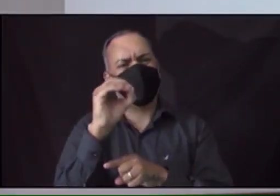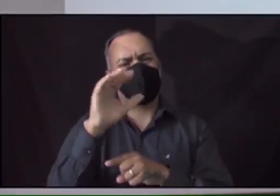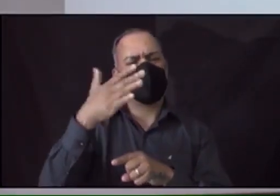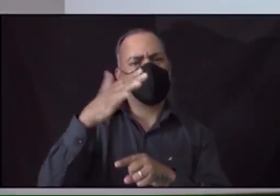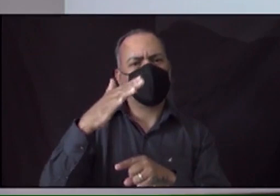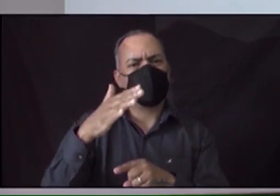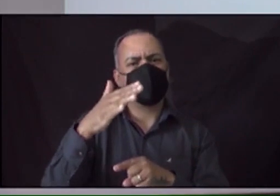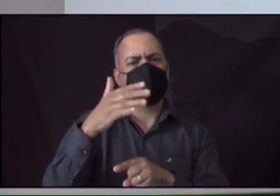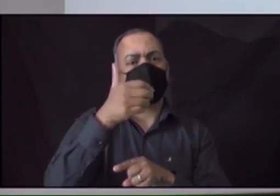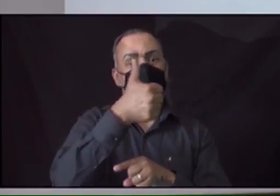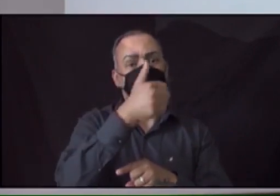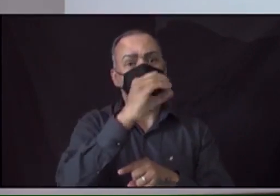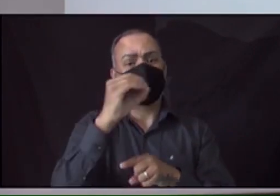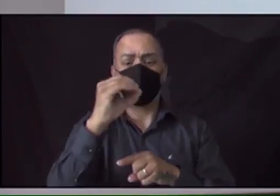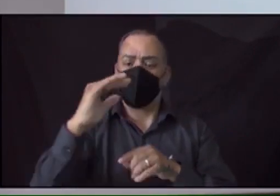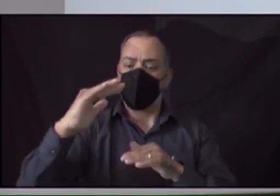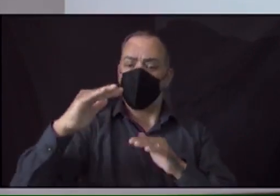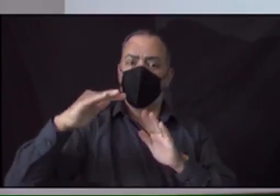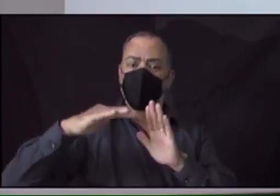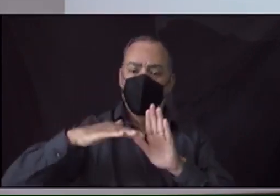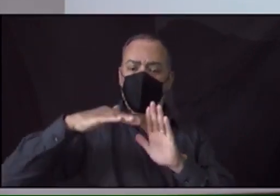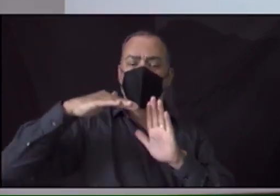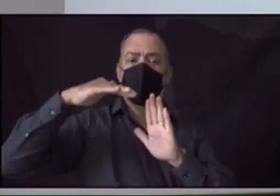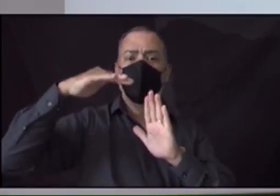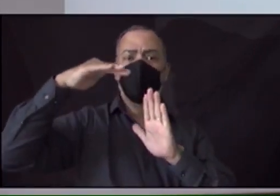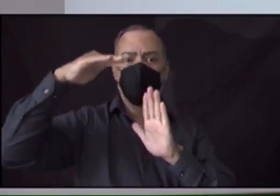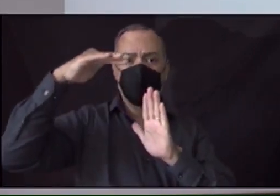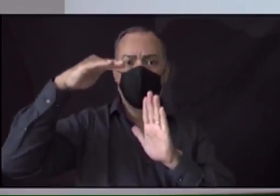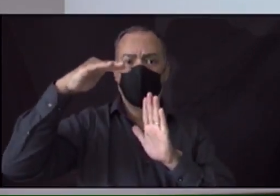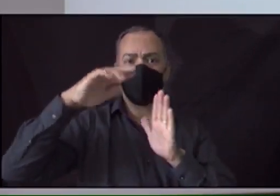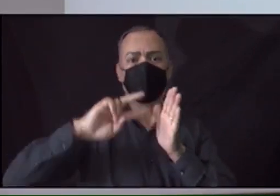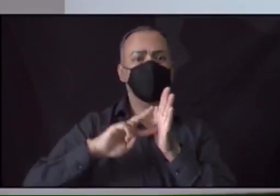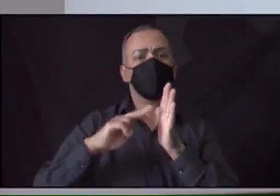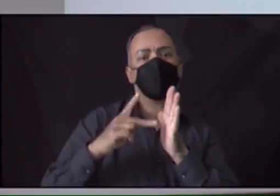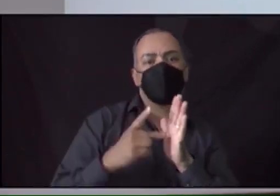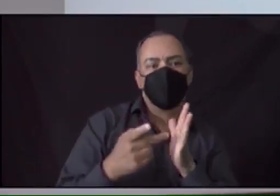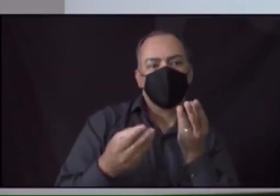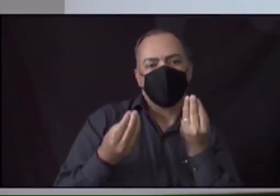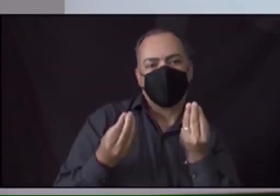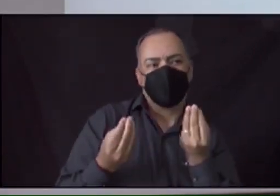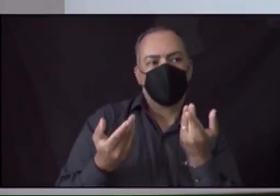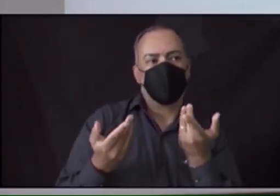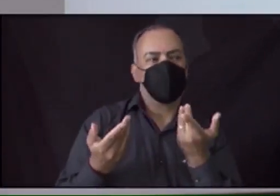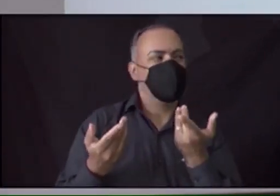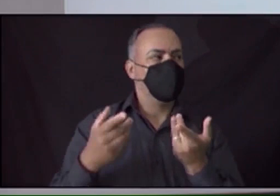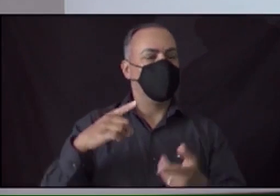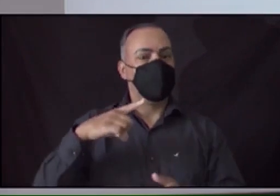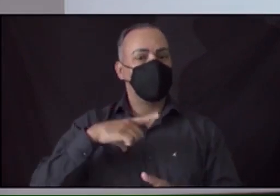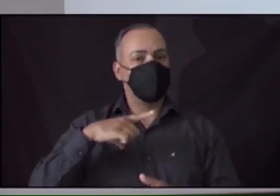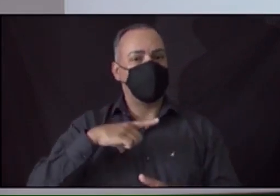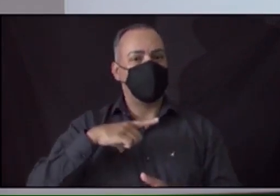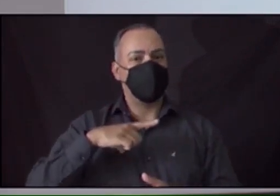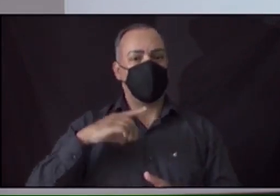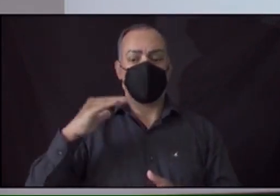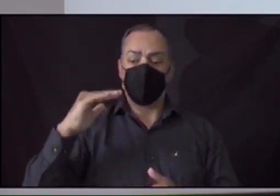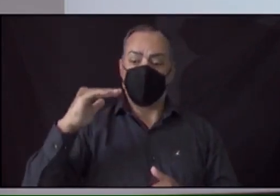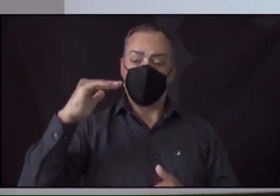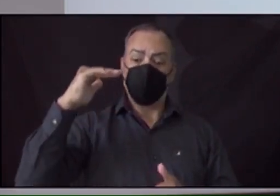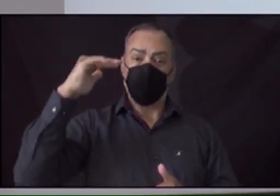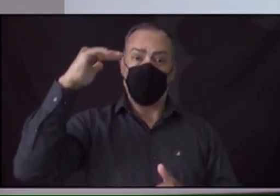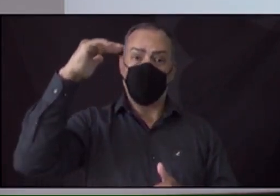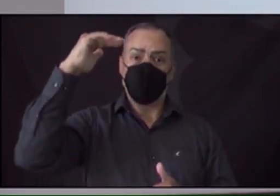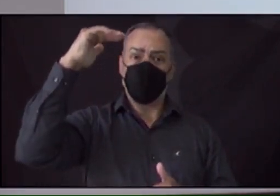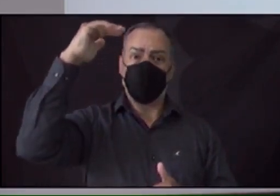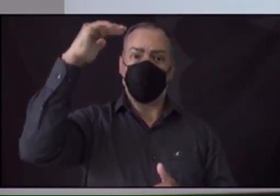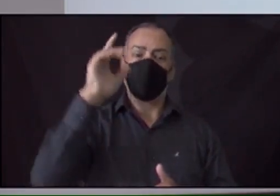100 para quase aumentando, e aqui que a Tati falou que aumentou significativamente. Então aqui já era um pico alto.